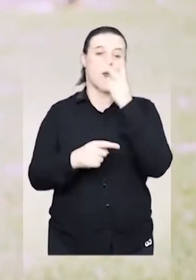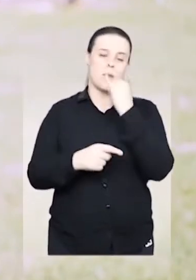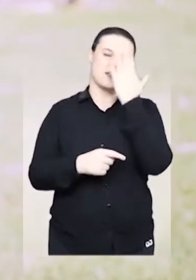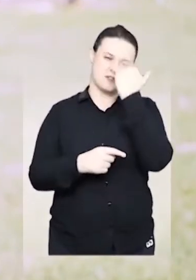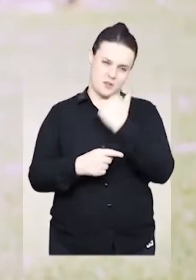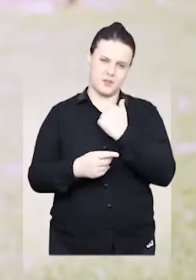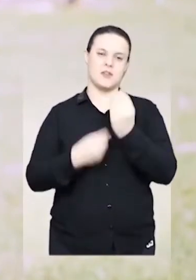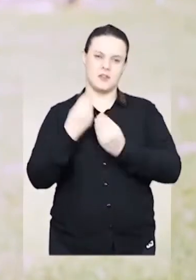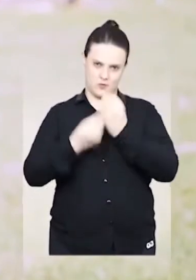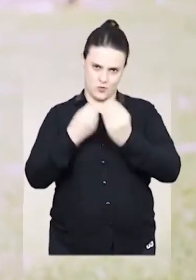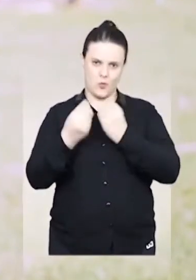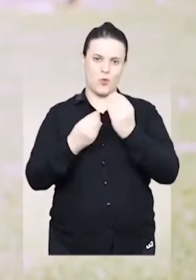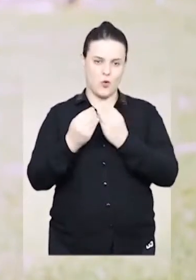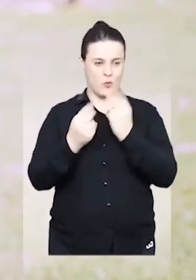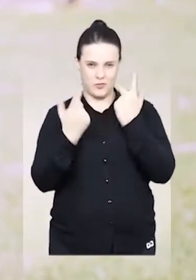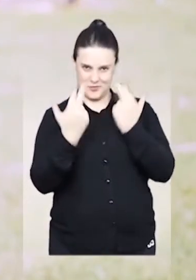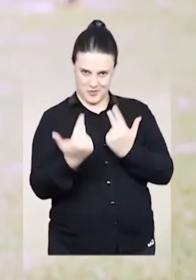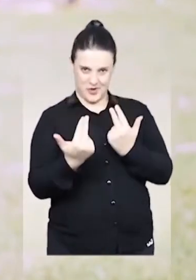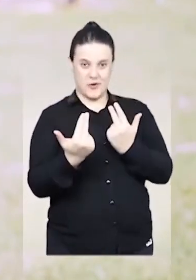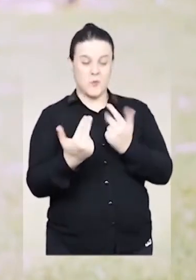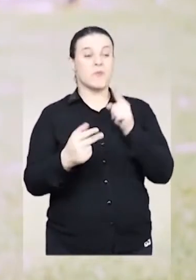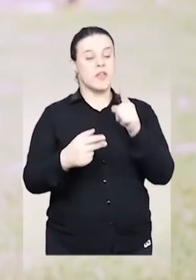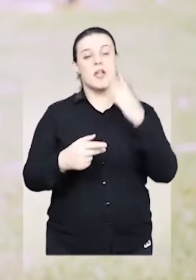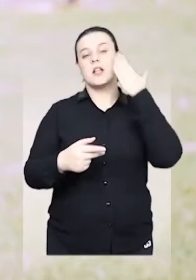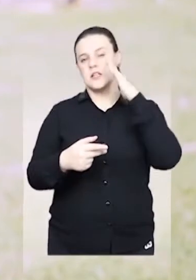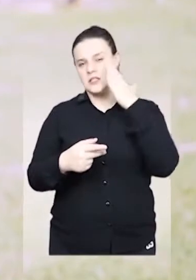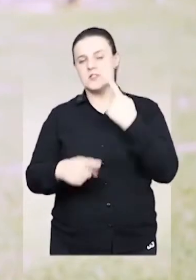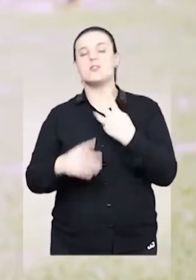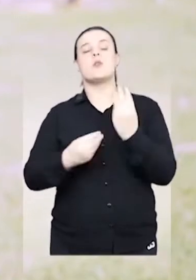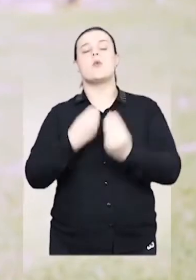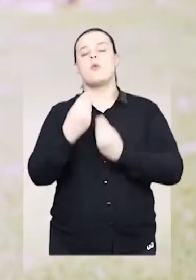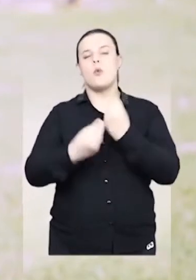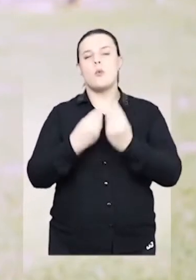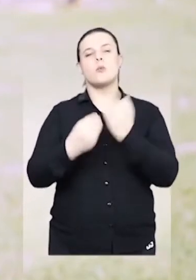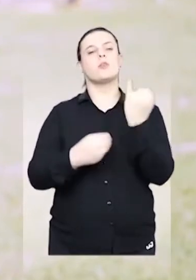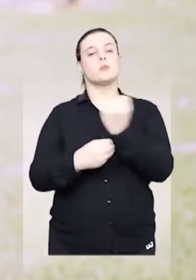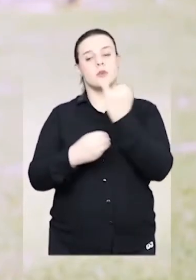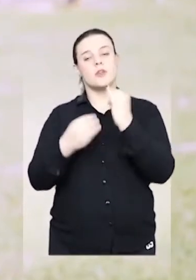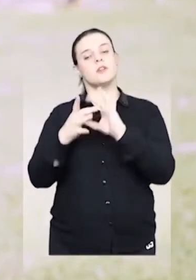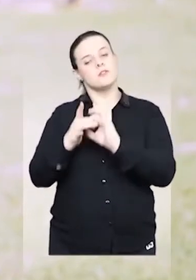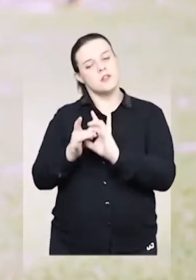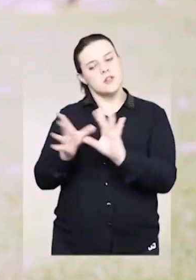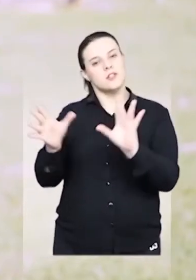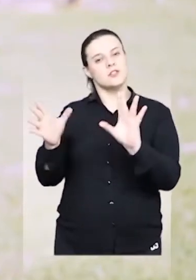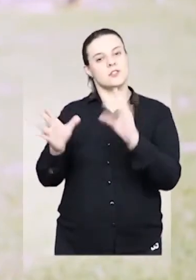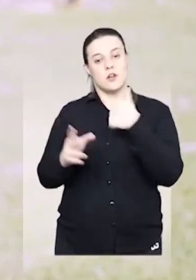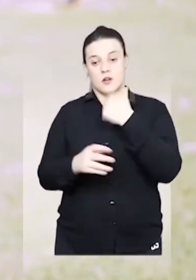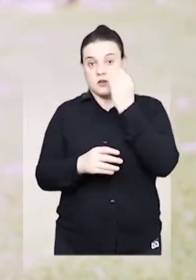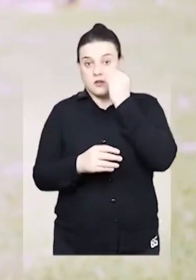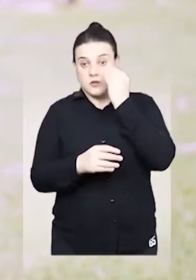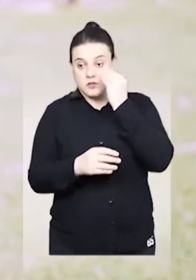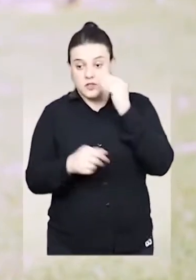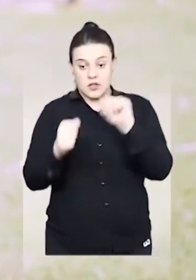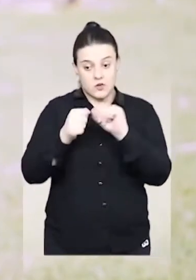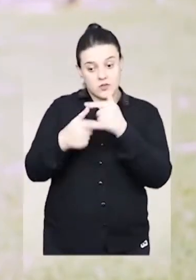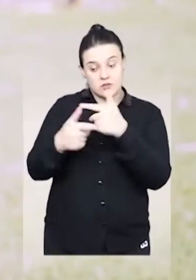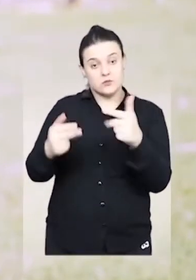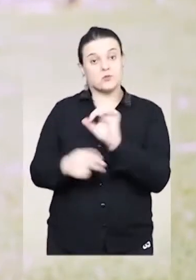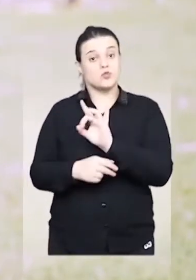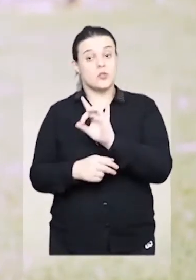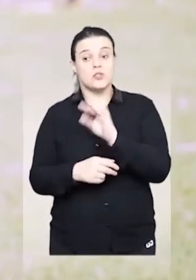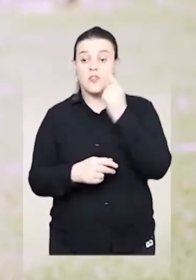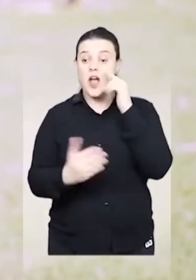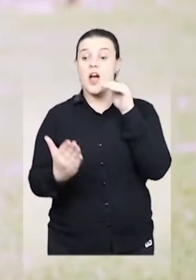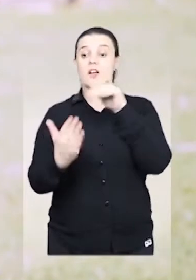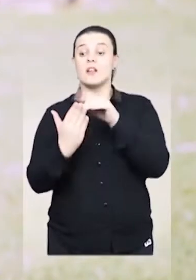por uma situação muito similar, ele entendia a importância de deixar eu tentar fazer e ver até